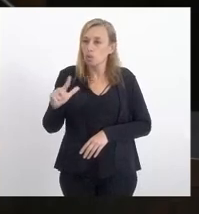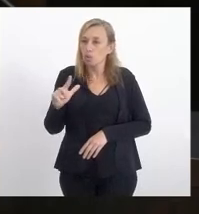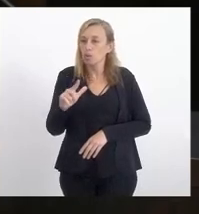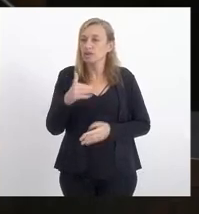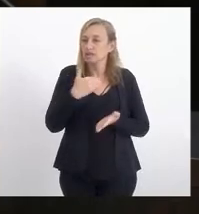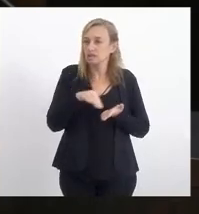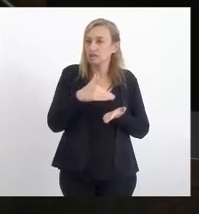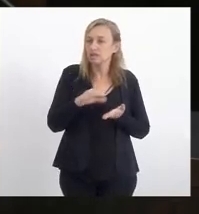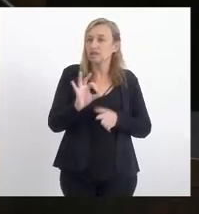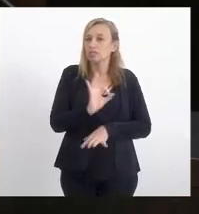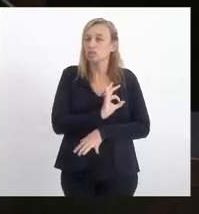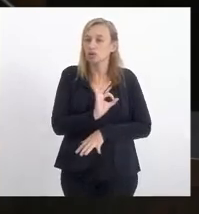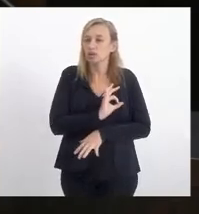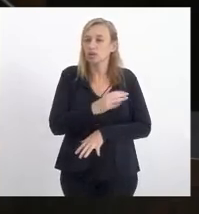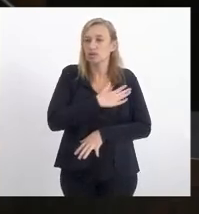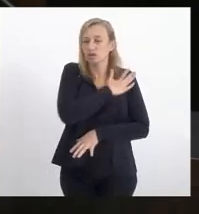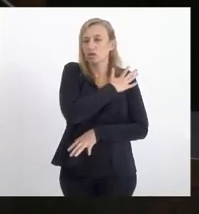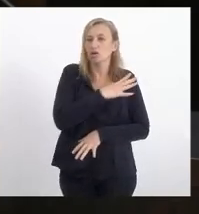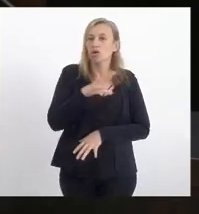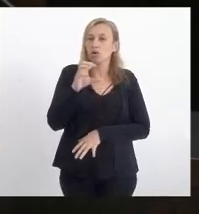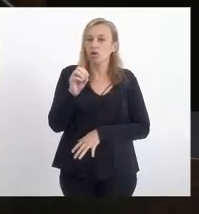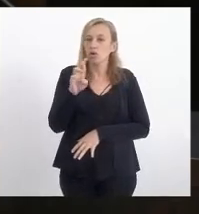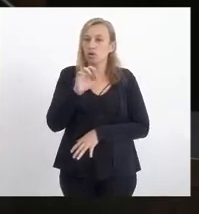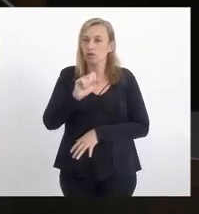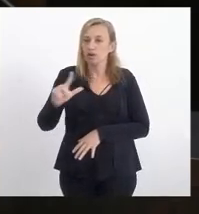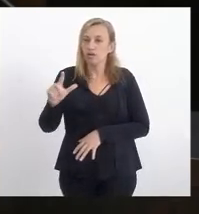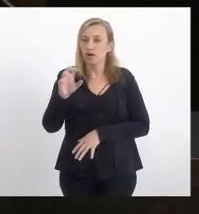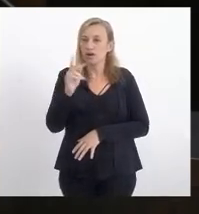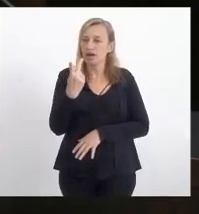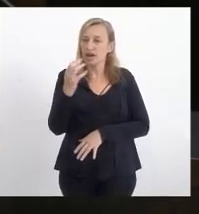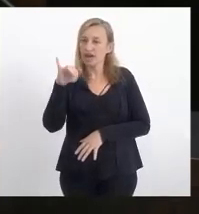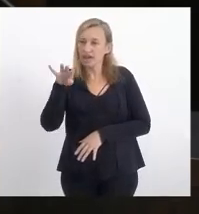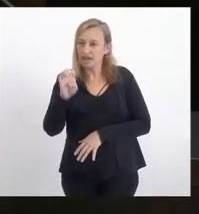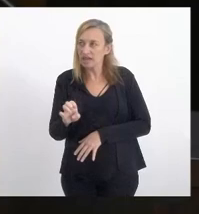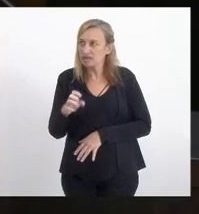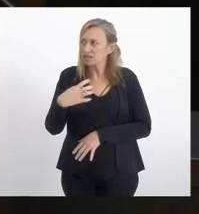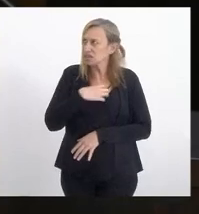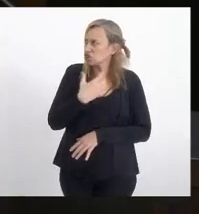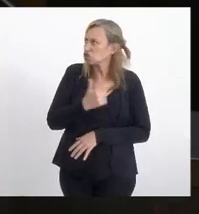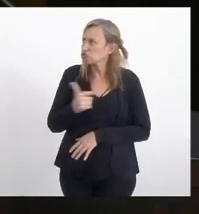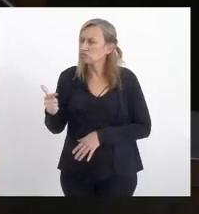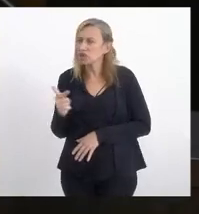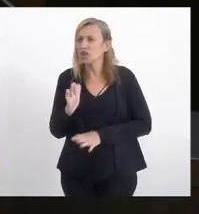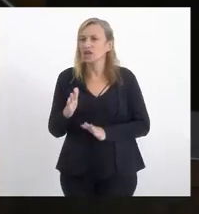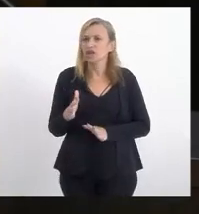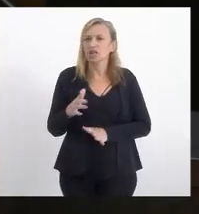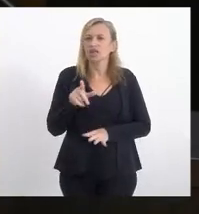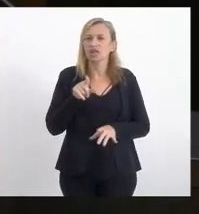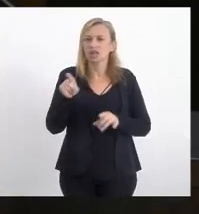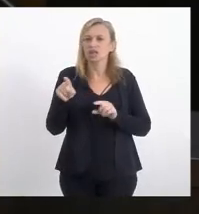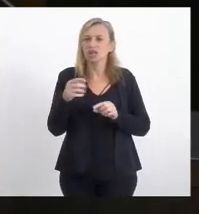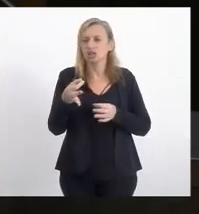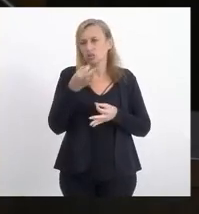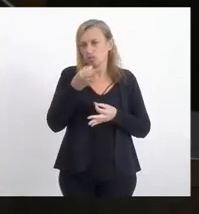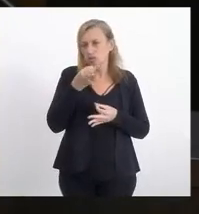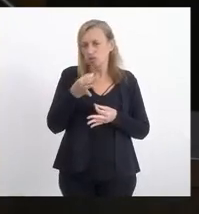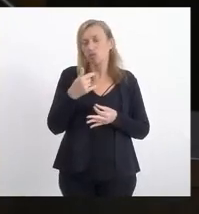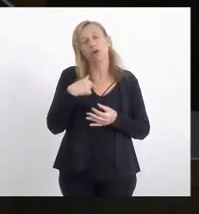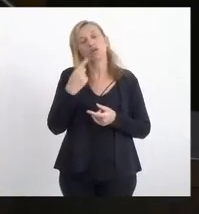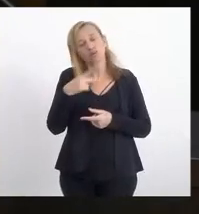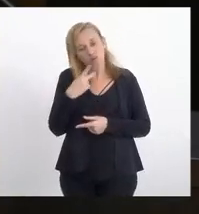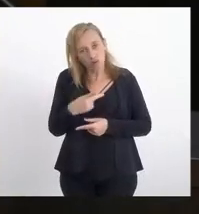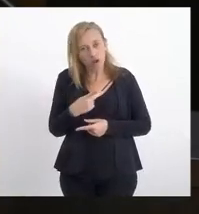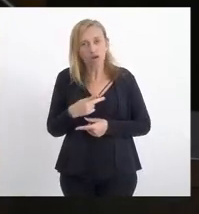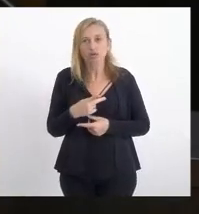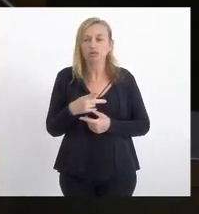secretário a polícia militar Coronel Henrique não faz mais nenhum sentido ele tem as suas objeções mas eu reafirmo